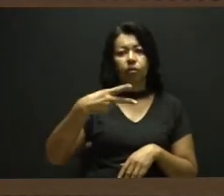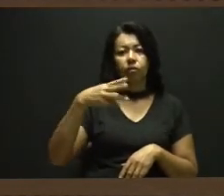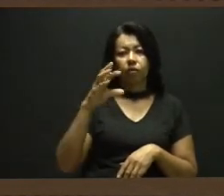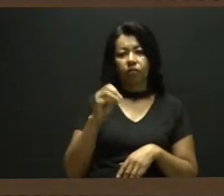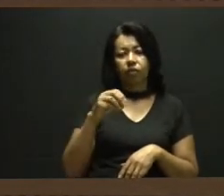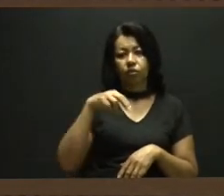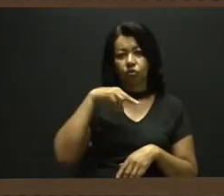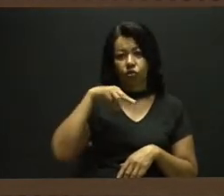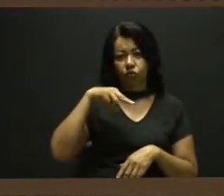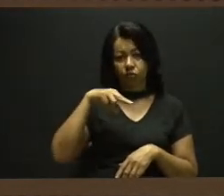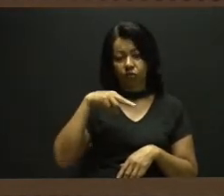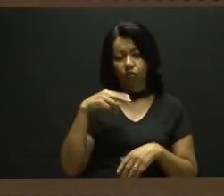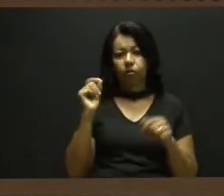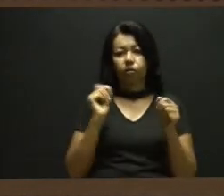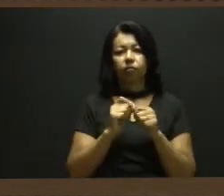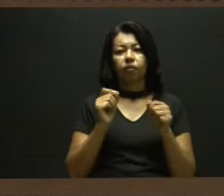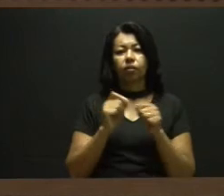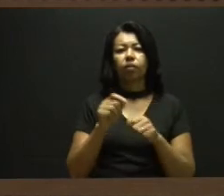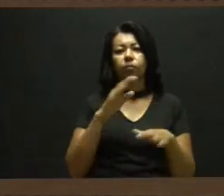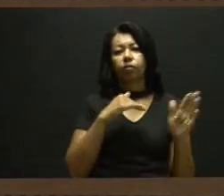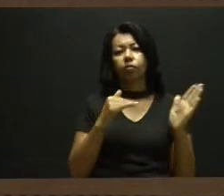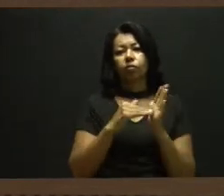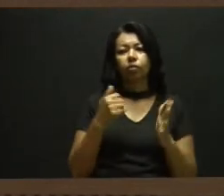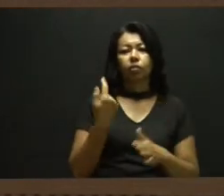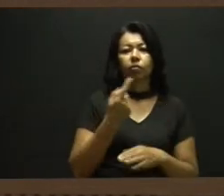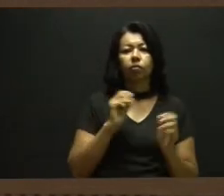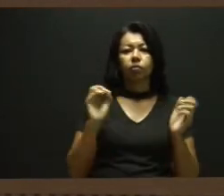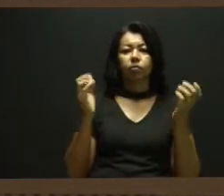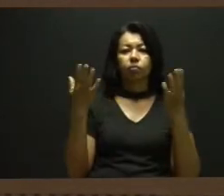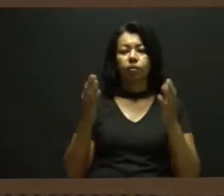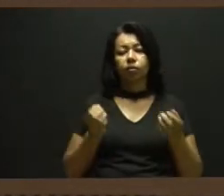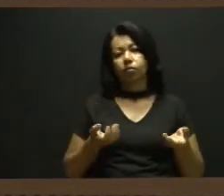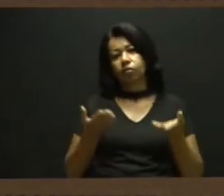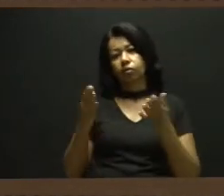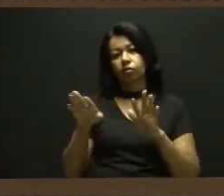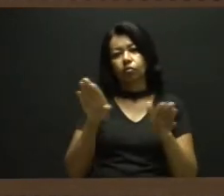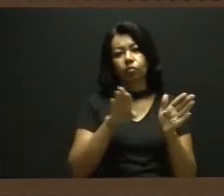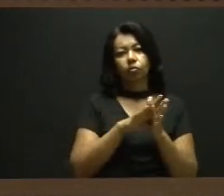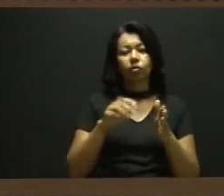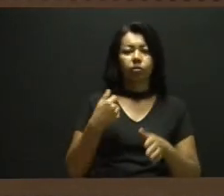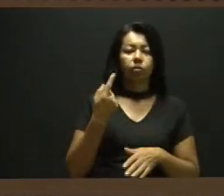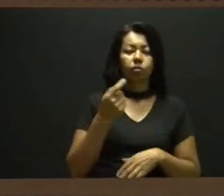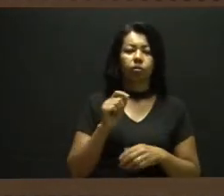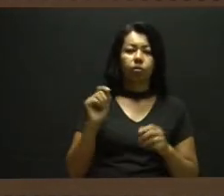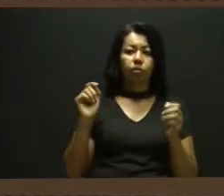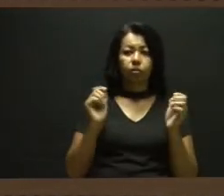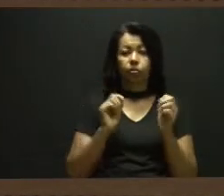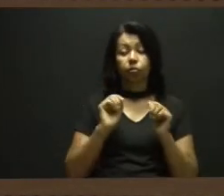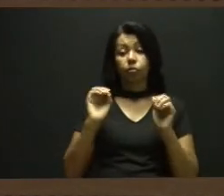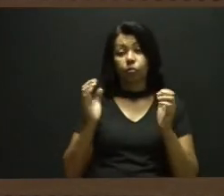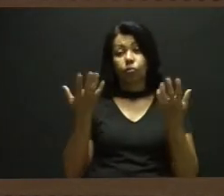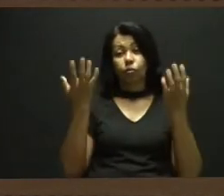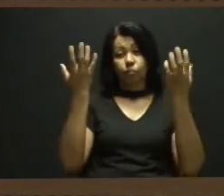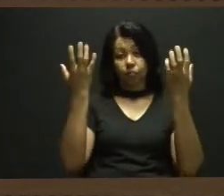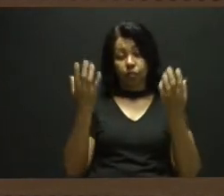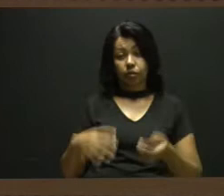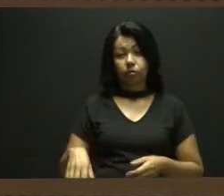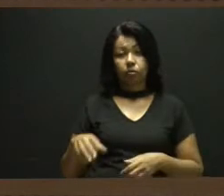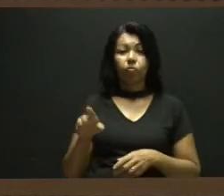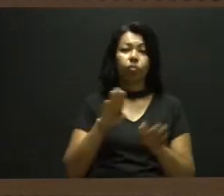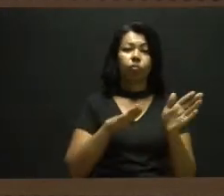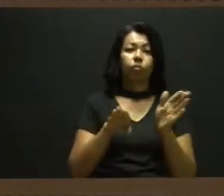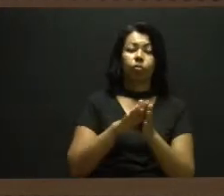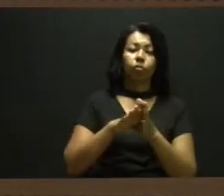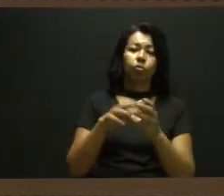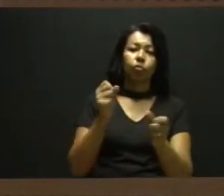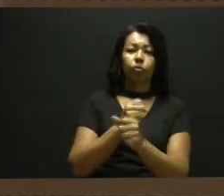que façamos todas as nossas homenagens todas as nossas comemorações ao decorrer do ano